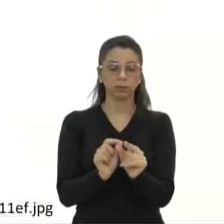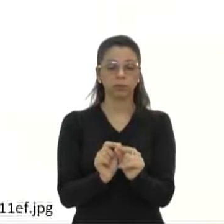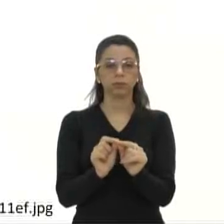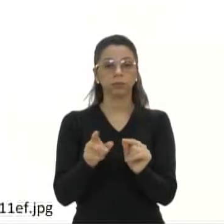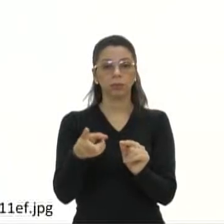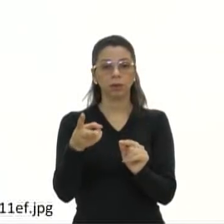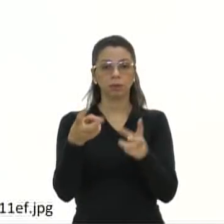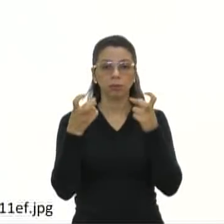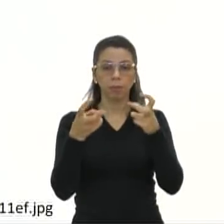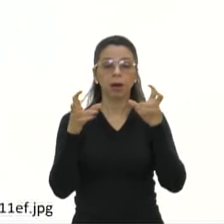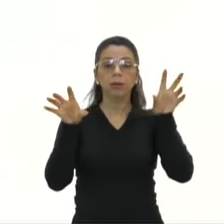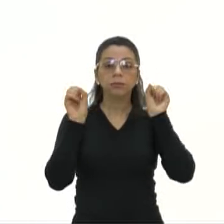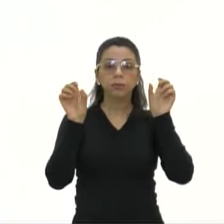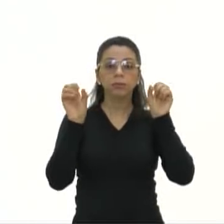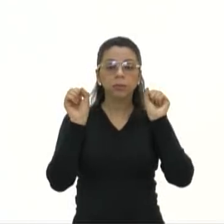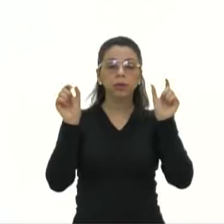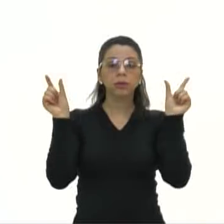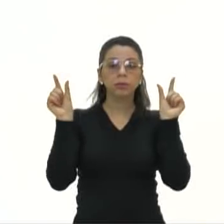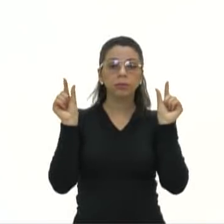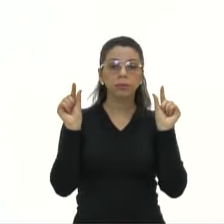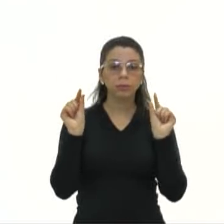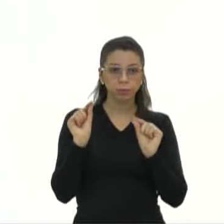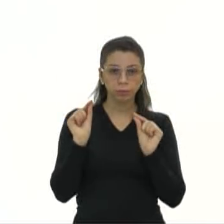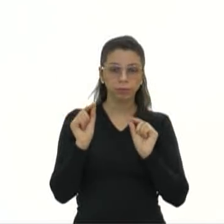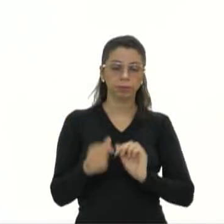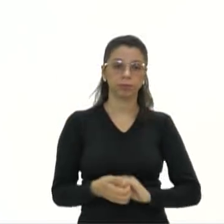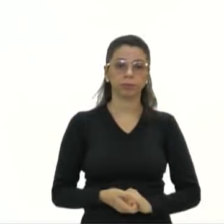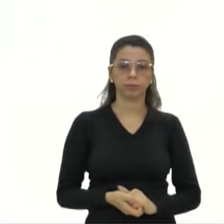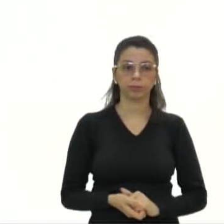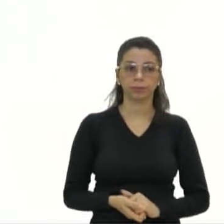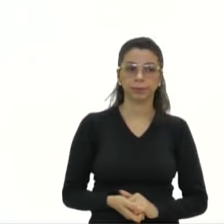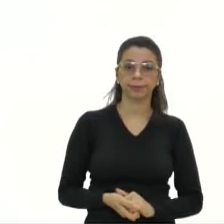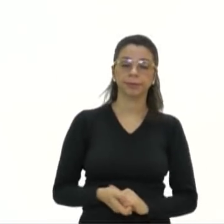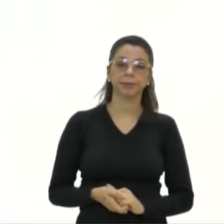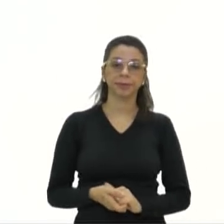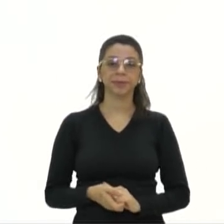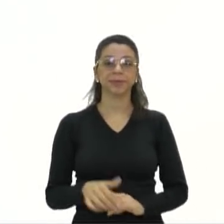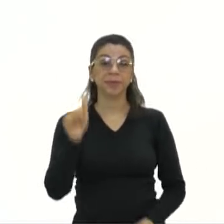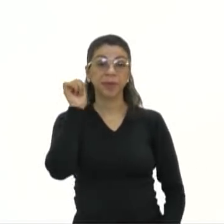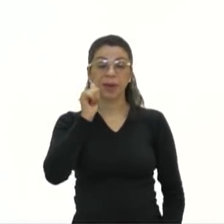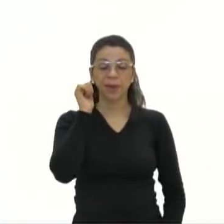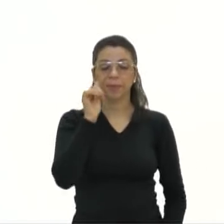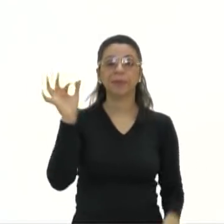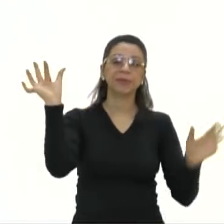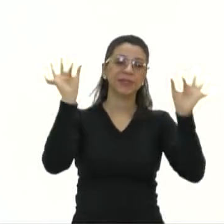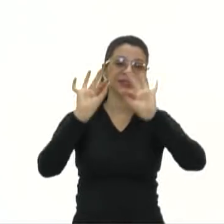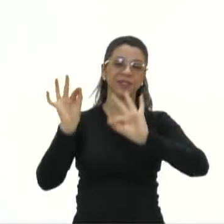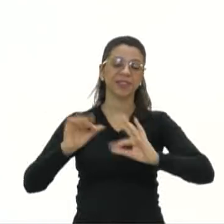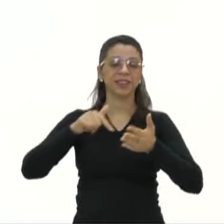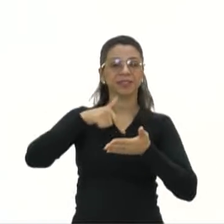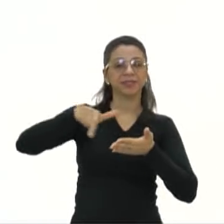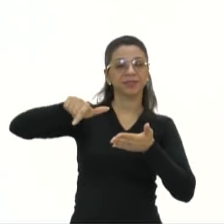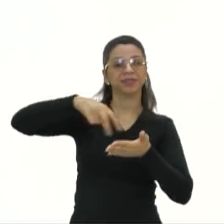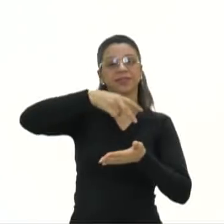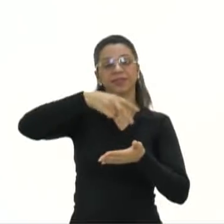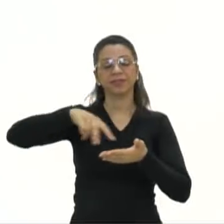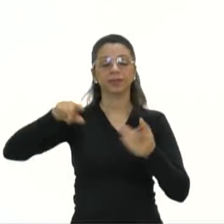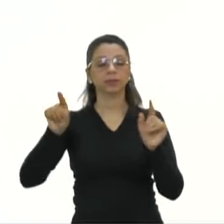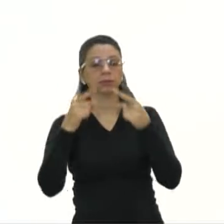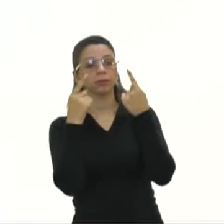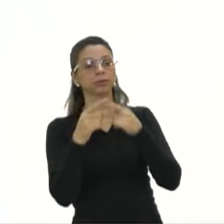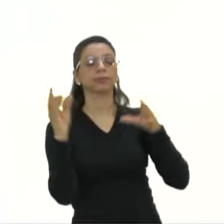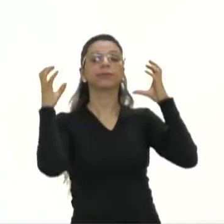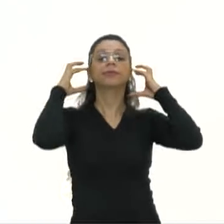percepção auditiva. Bom, olha lá a moça toda feliz cantando e ouvindo música no seu fone de